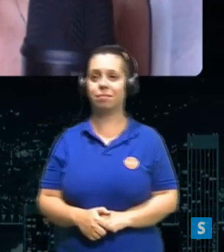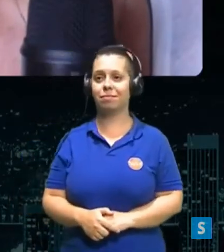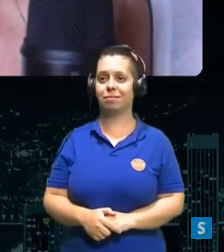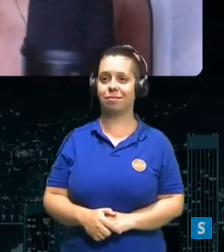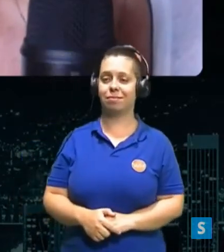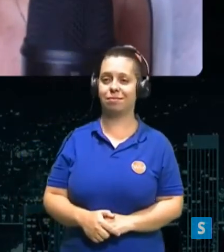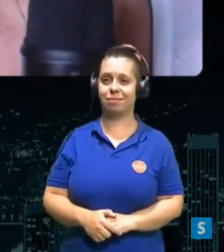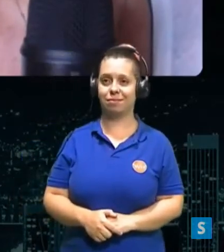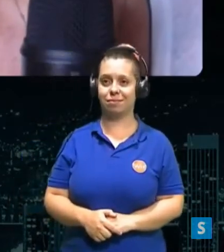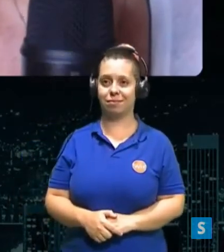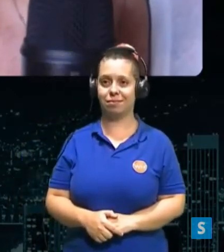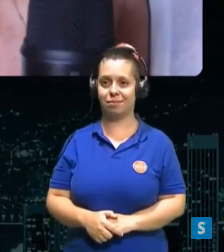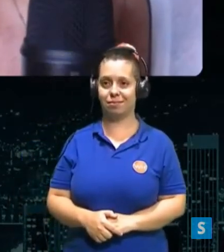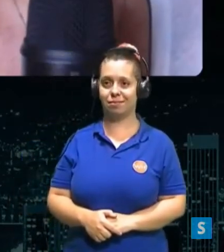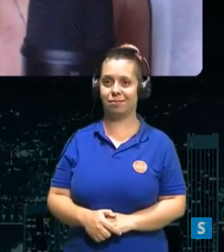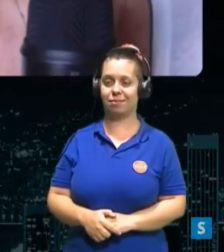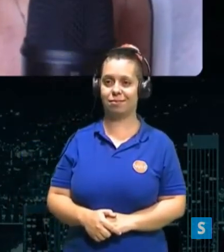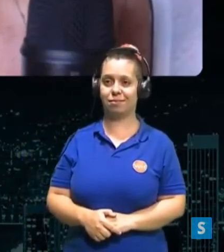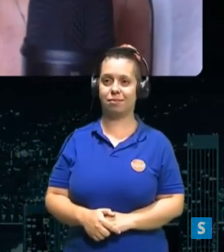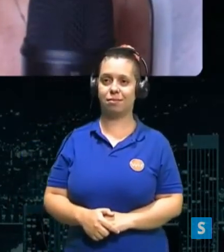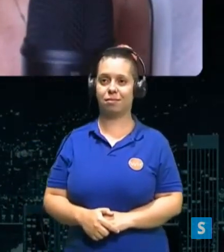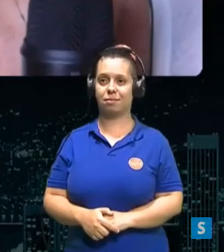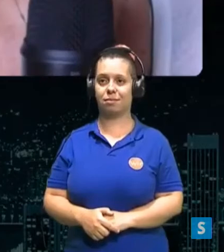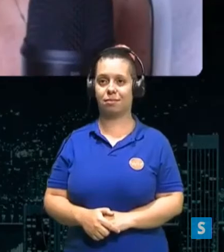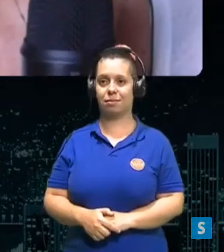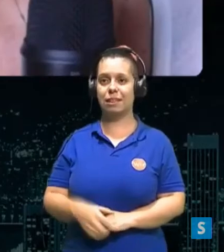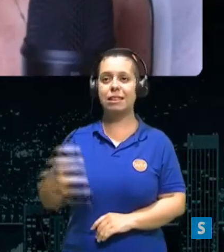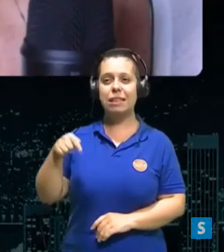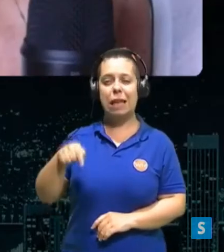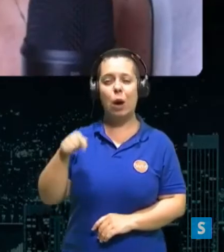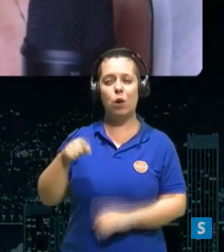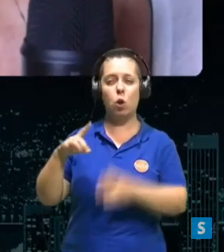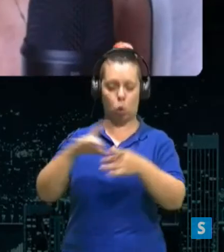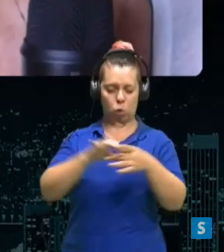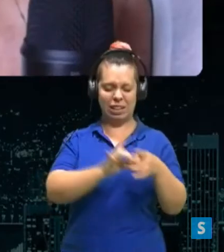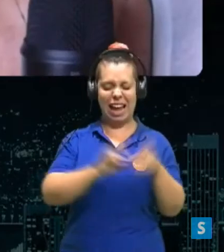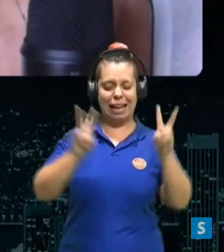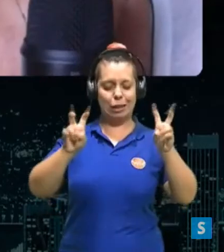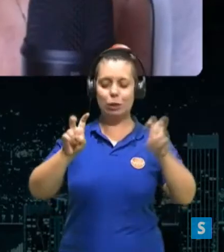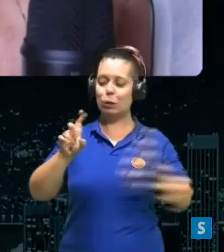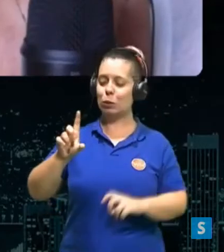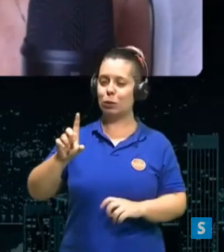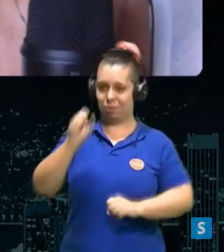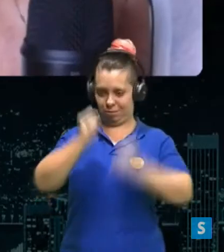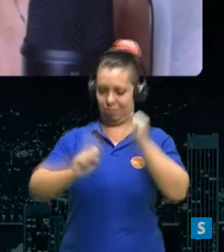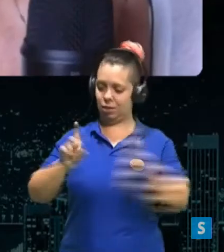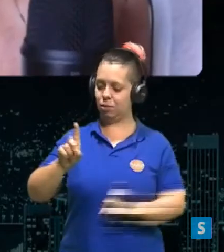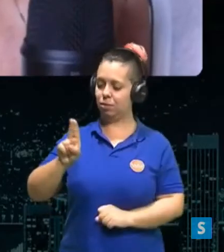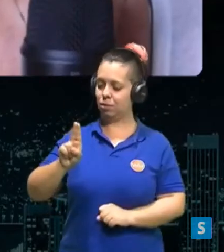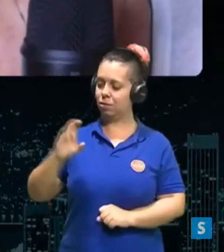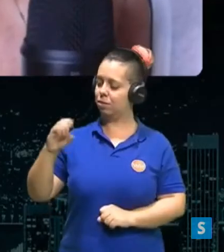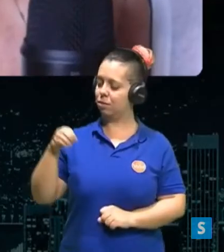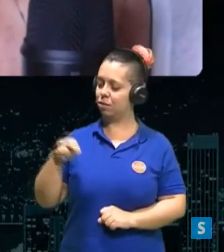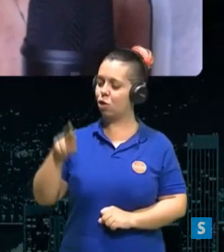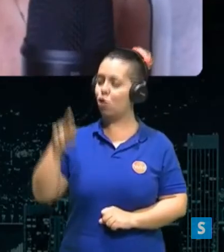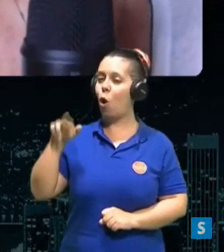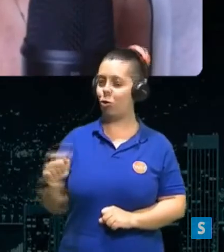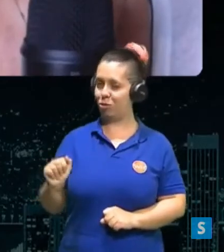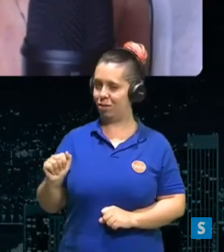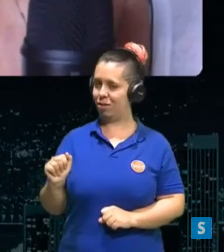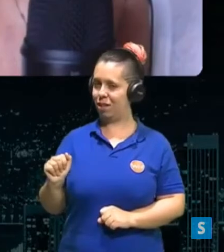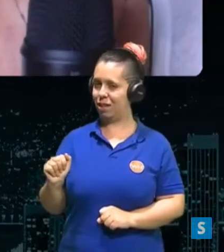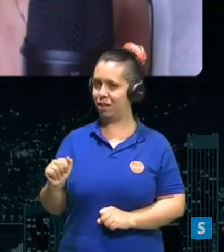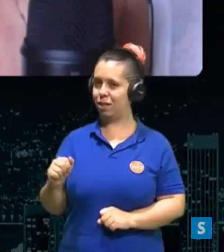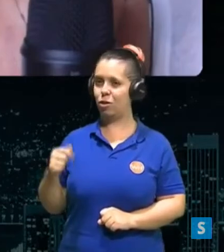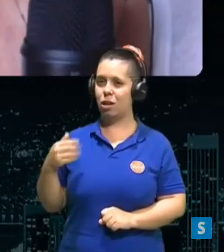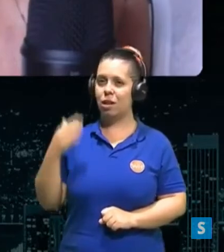é o que eu adoro sobre esse contexto da do contra é repensar tudo que a gente sabe